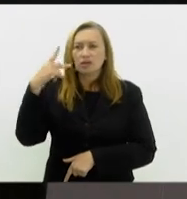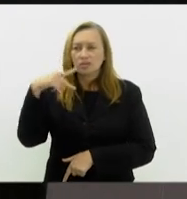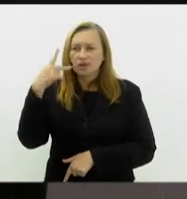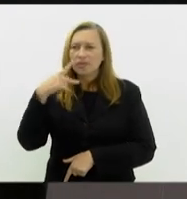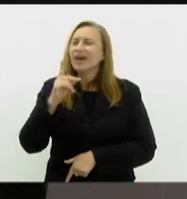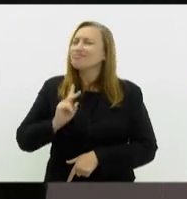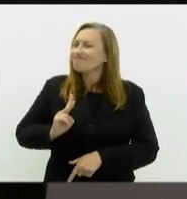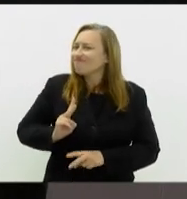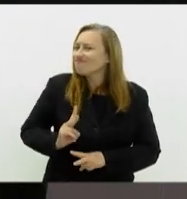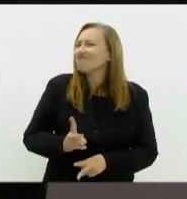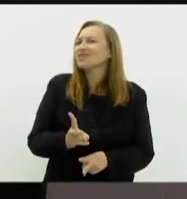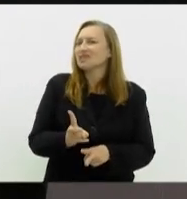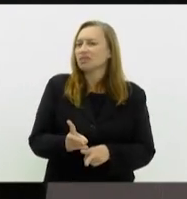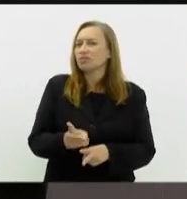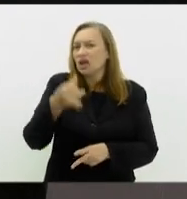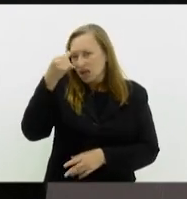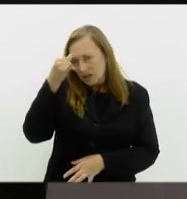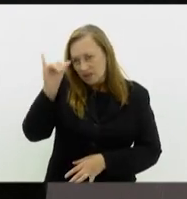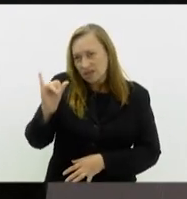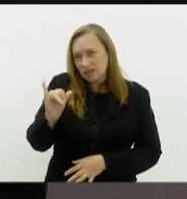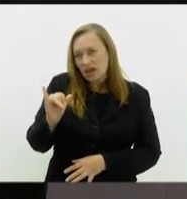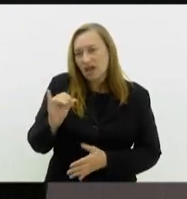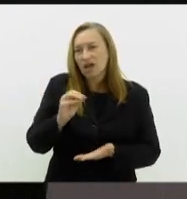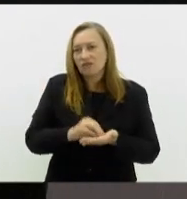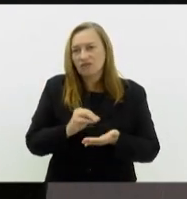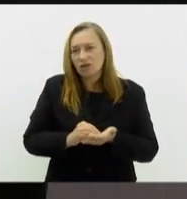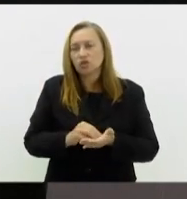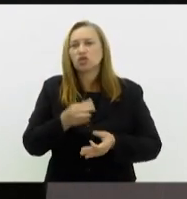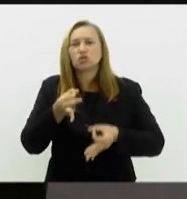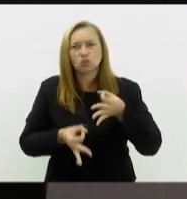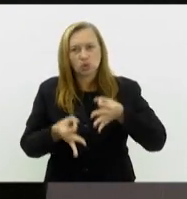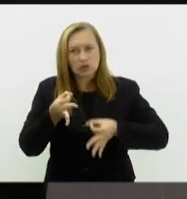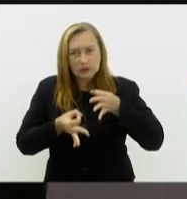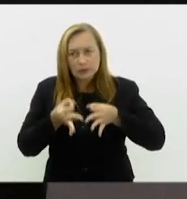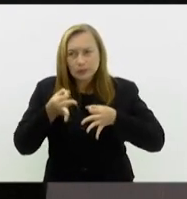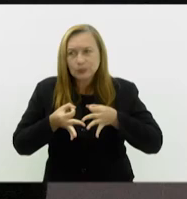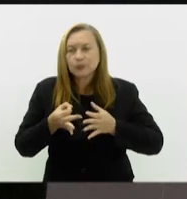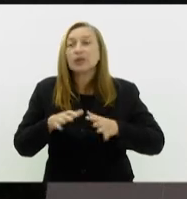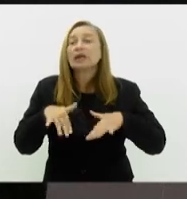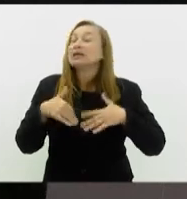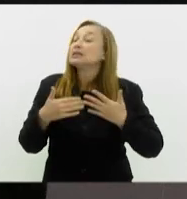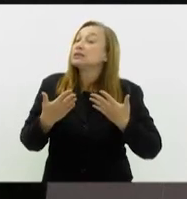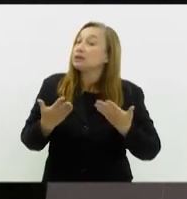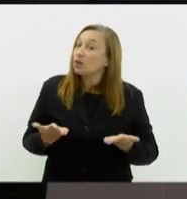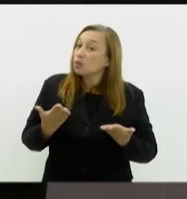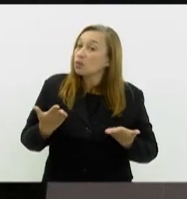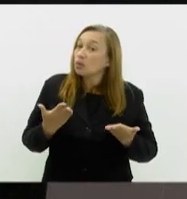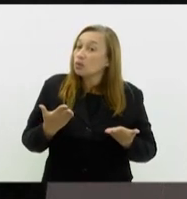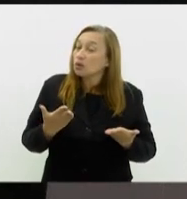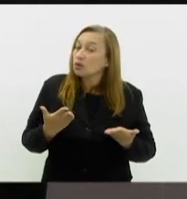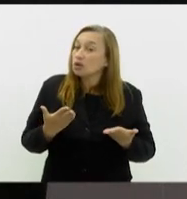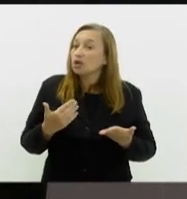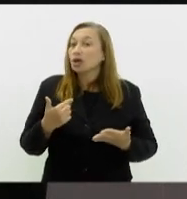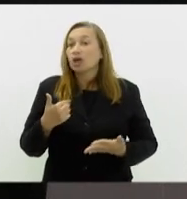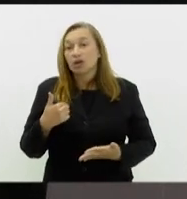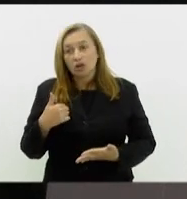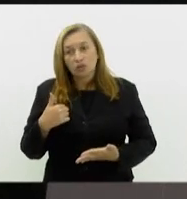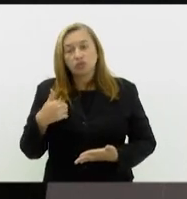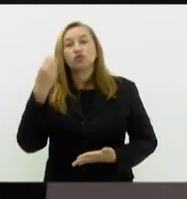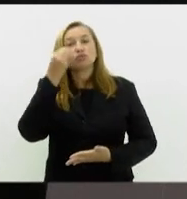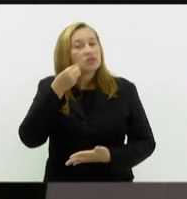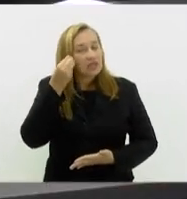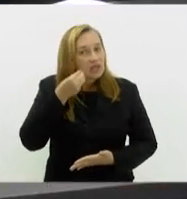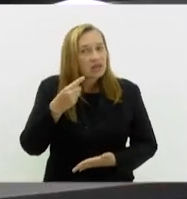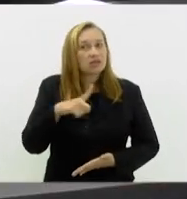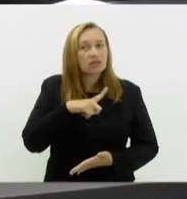é sempre evitar a questão da Injustiça então eu venho das bases moro